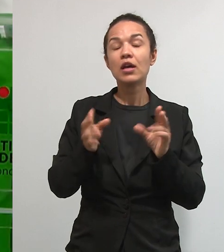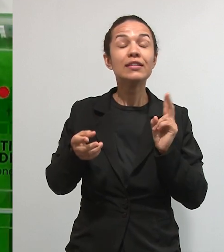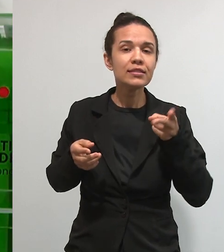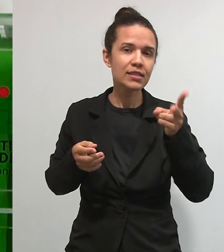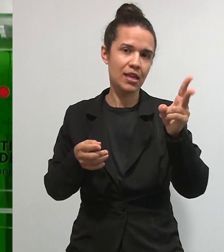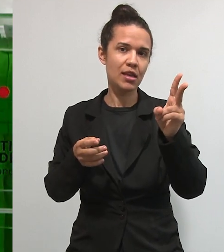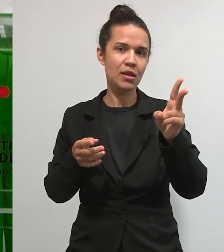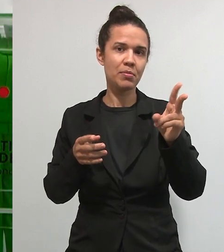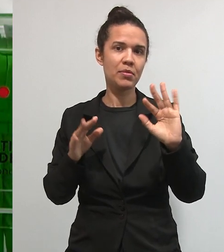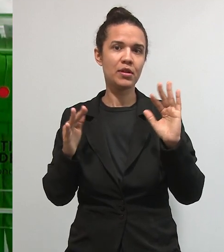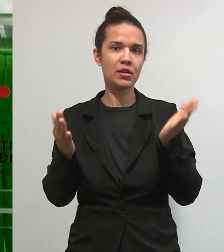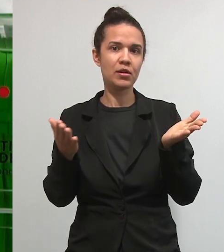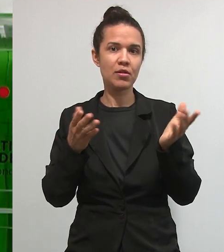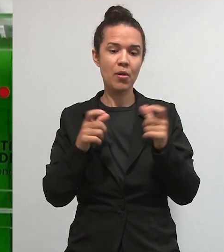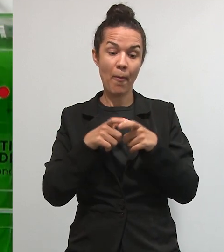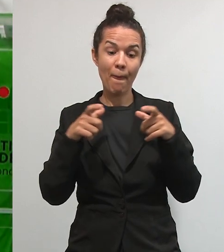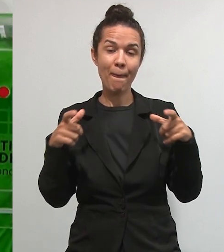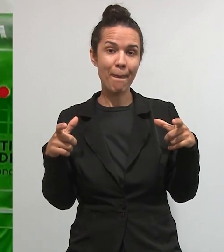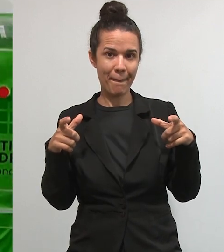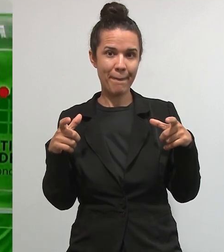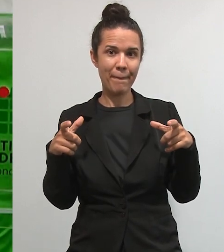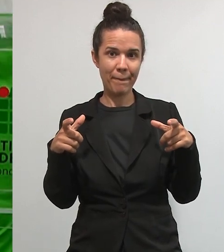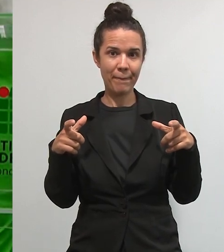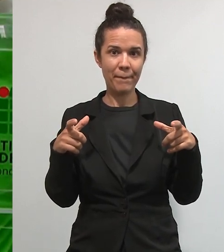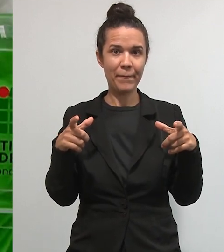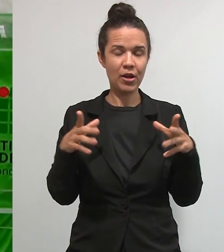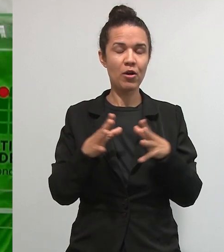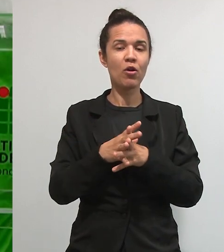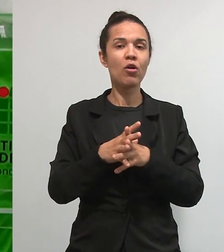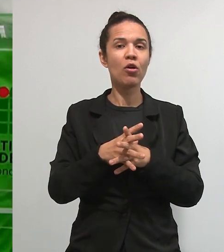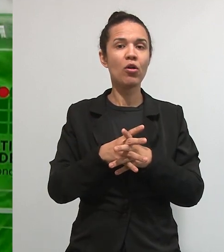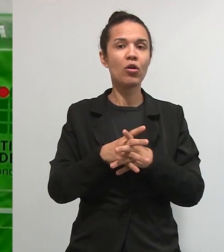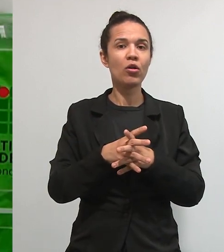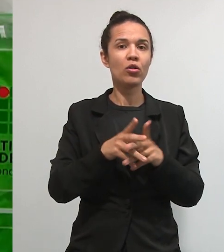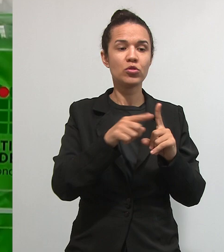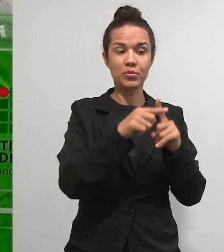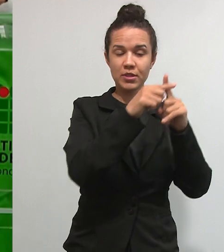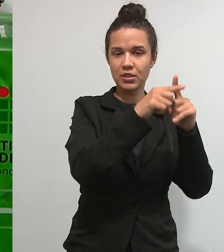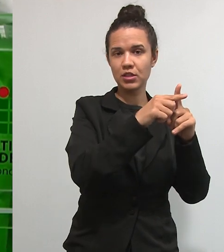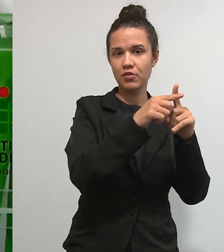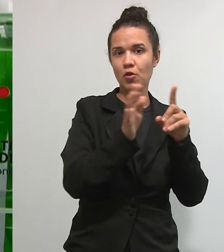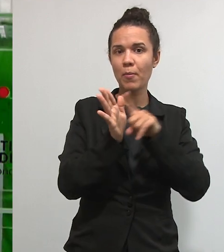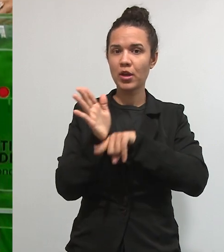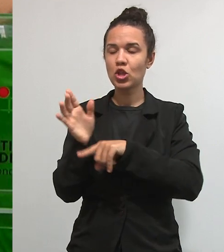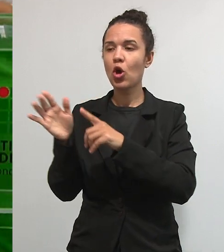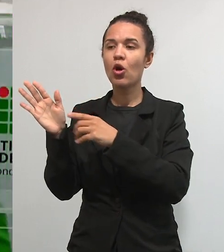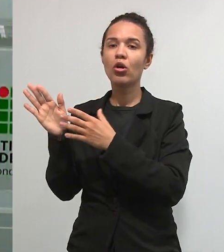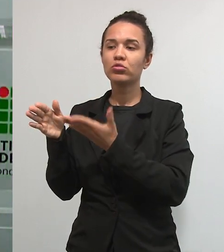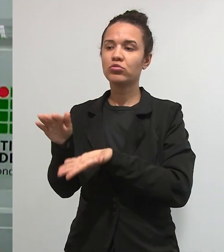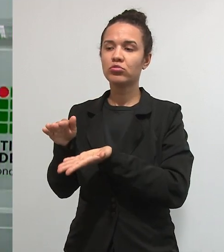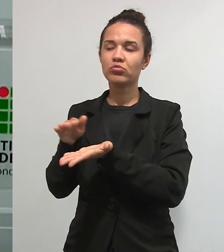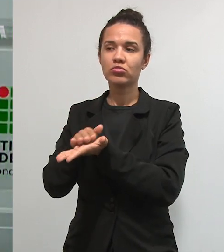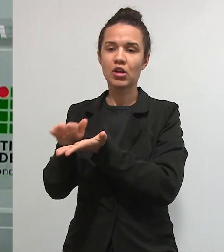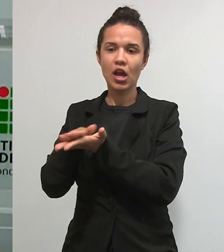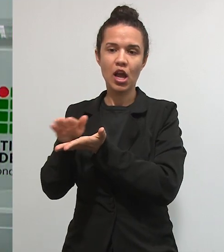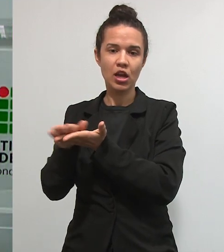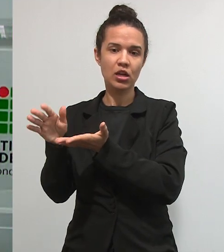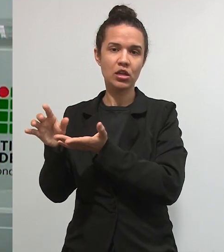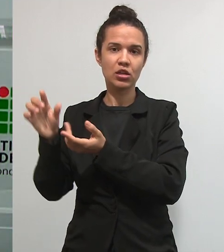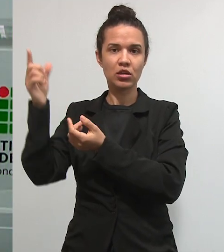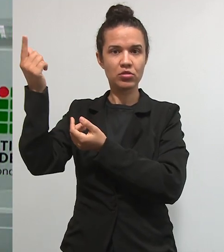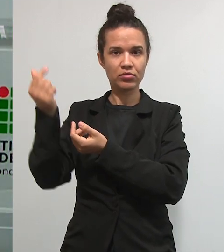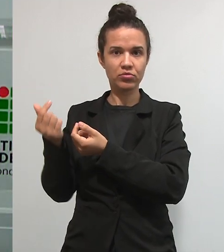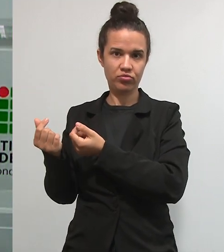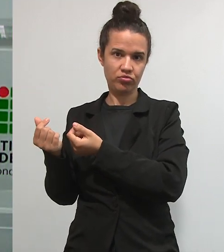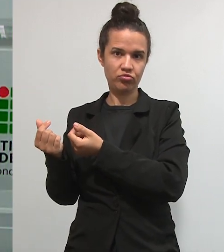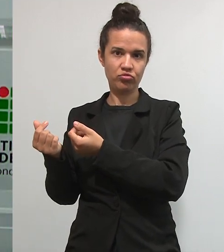sempre assim, sempre o maior valor, no caso, no passivo e o menor no ativo, conforme